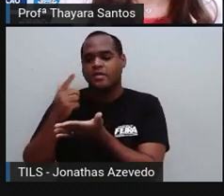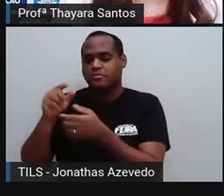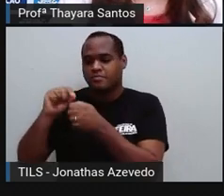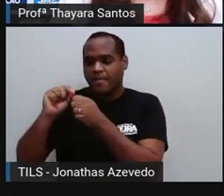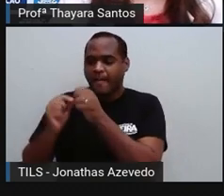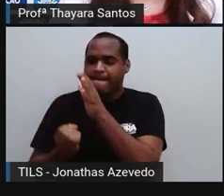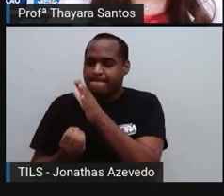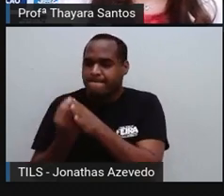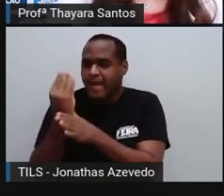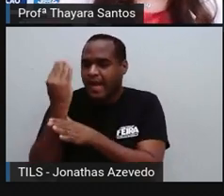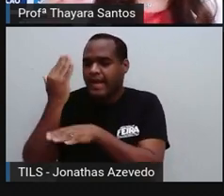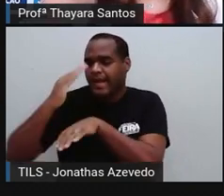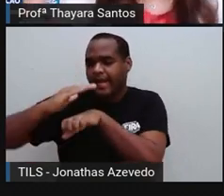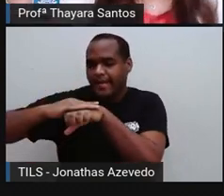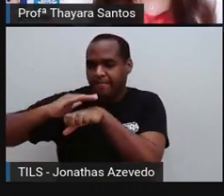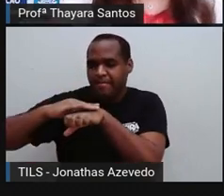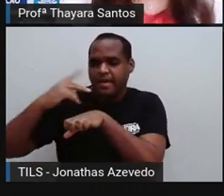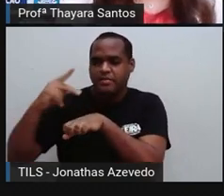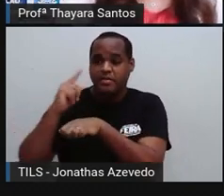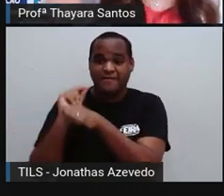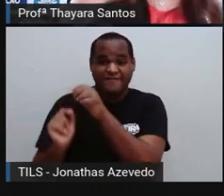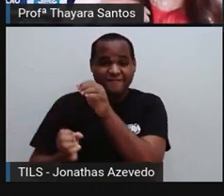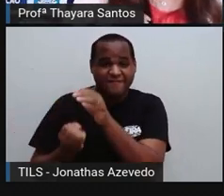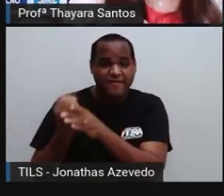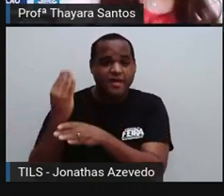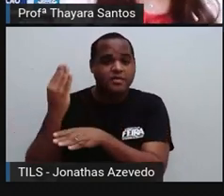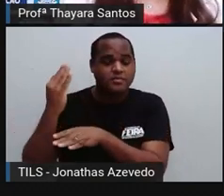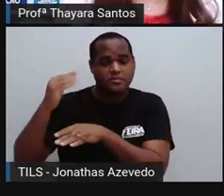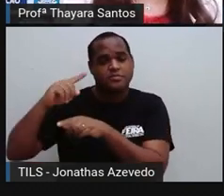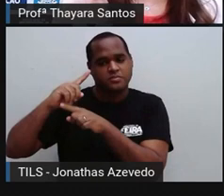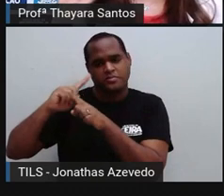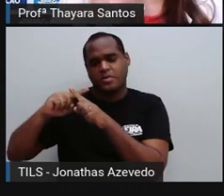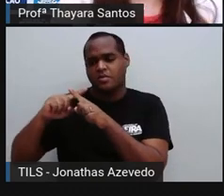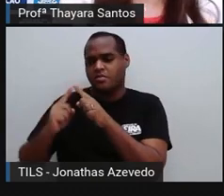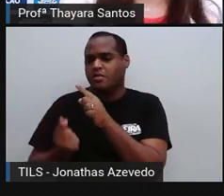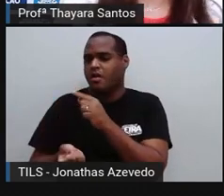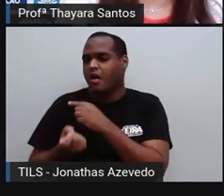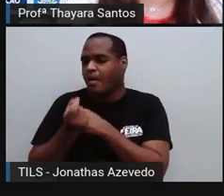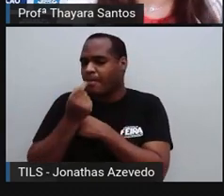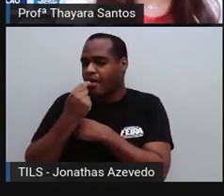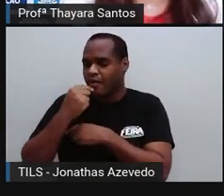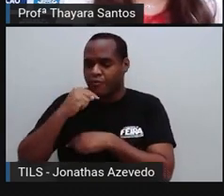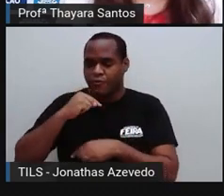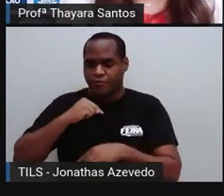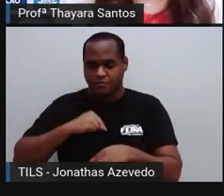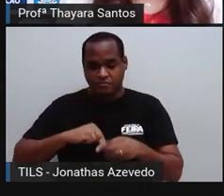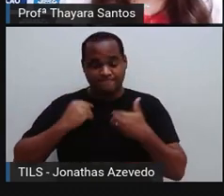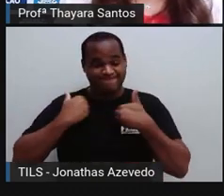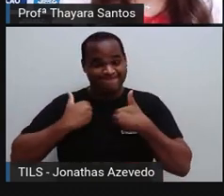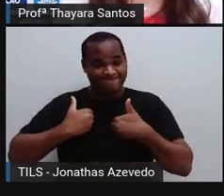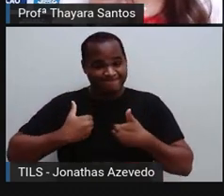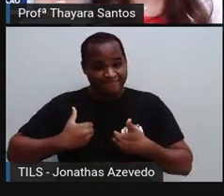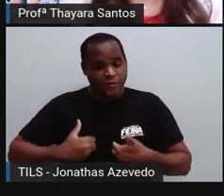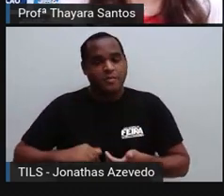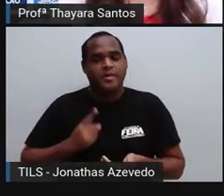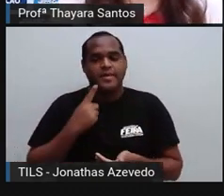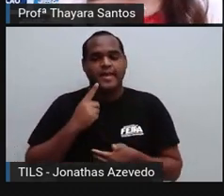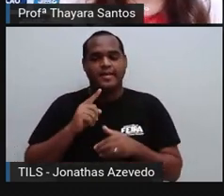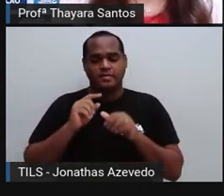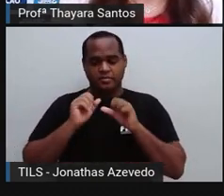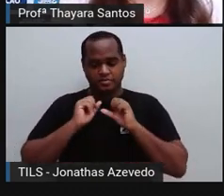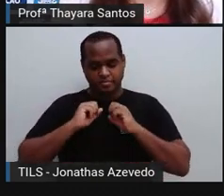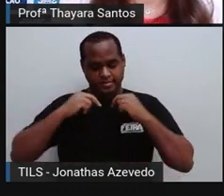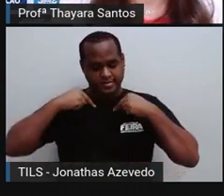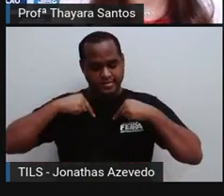organismo, são substâncias artificiais que são introduzidas e têm algum efeito sobre os nossos sistemas, né, sistema